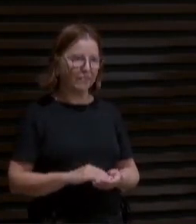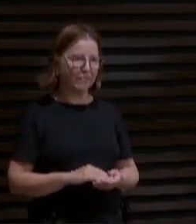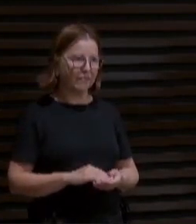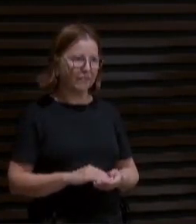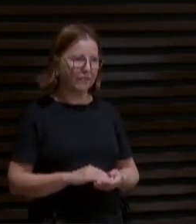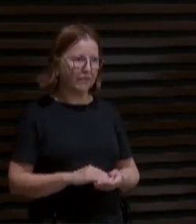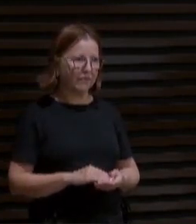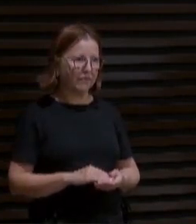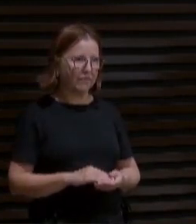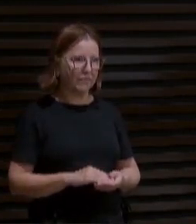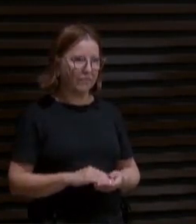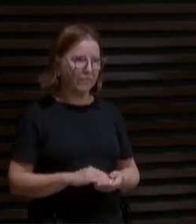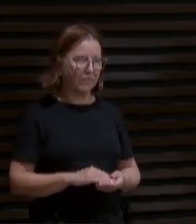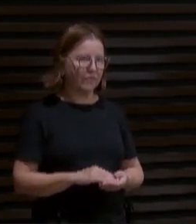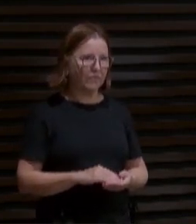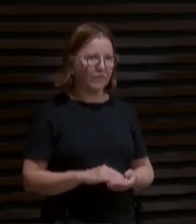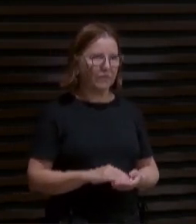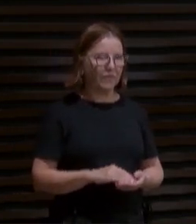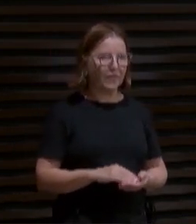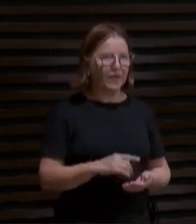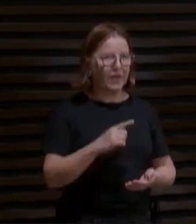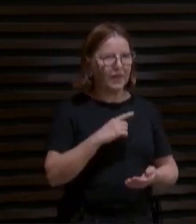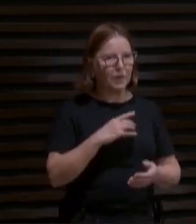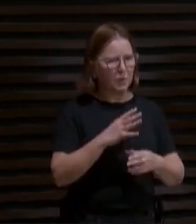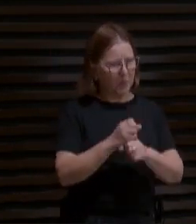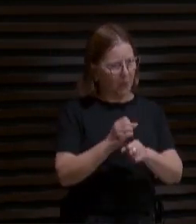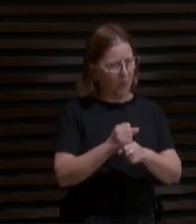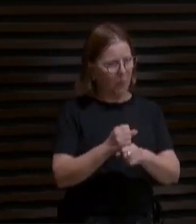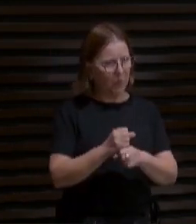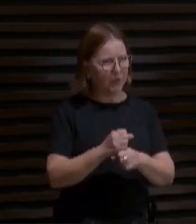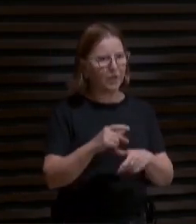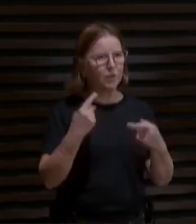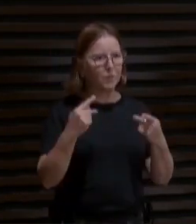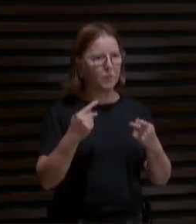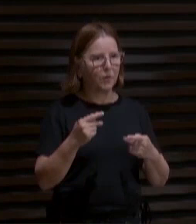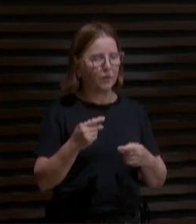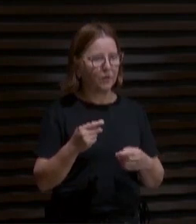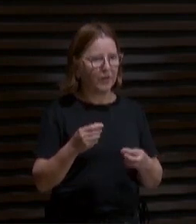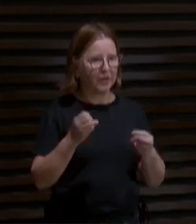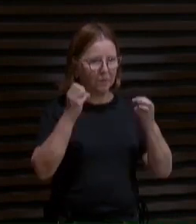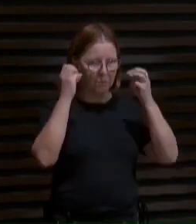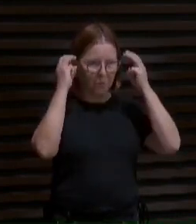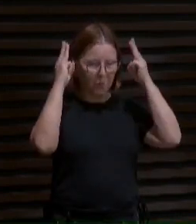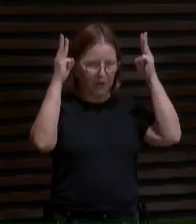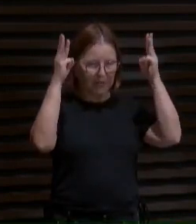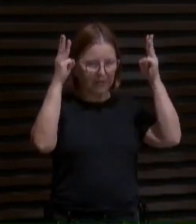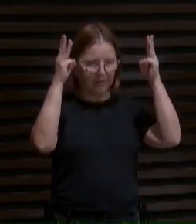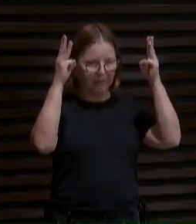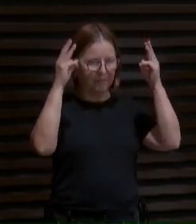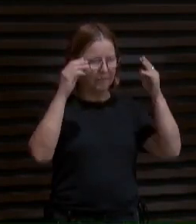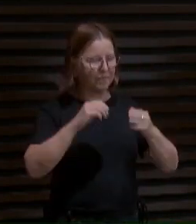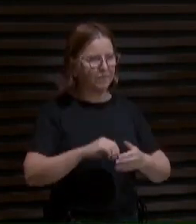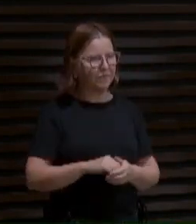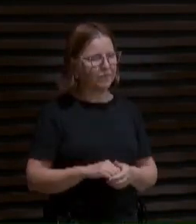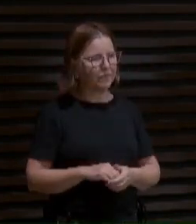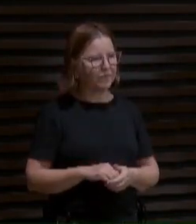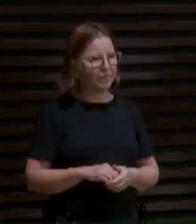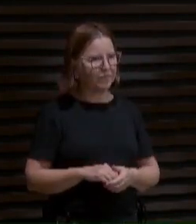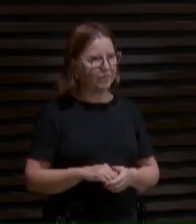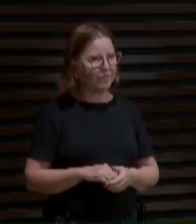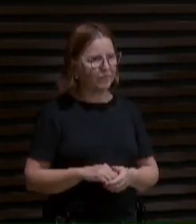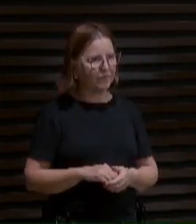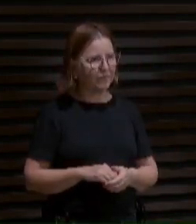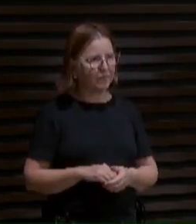Nós temos uma conta que o profeta Moisés conta, no